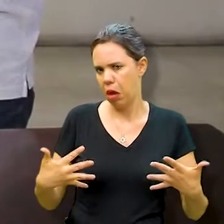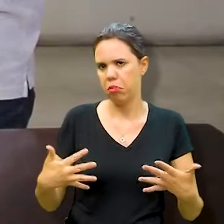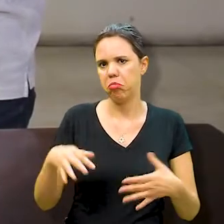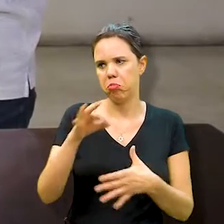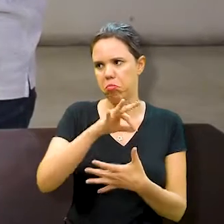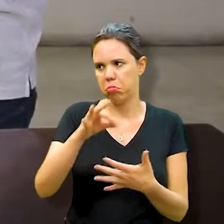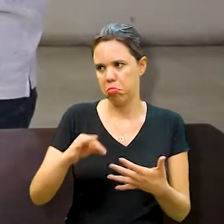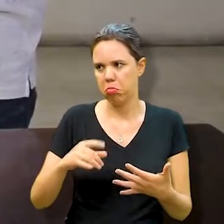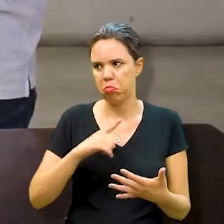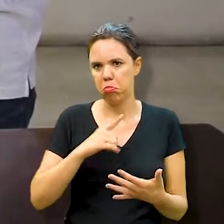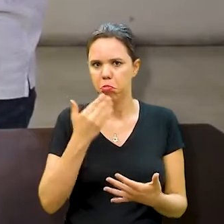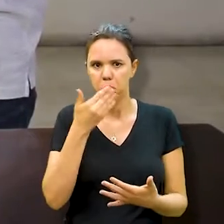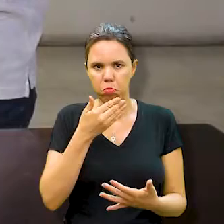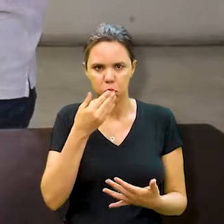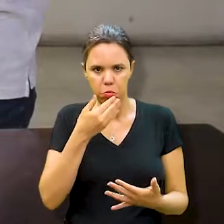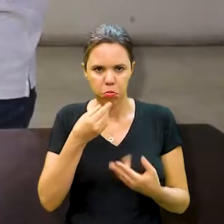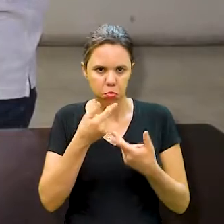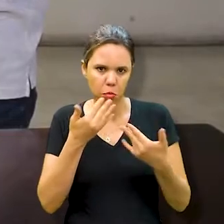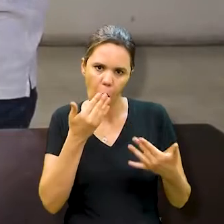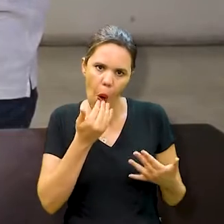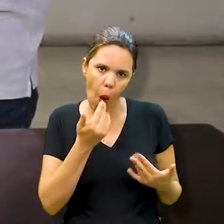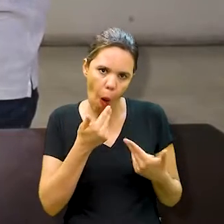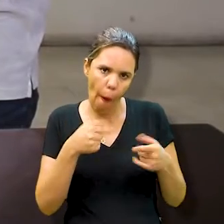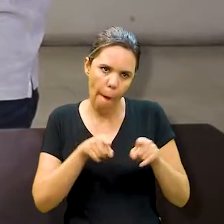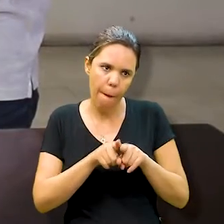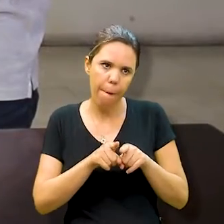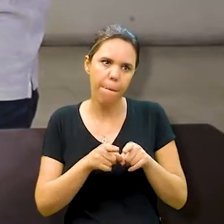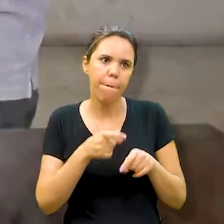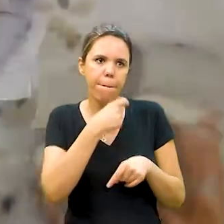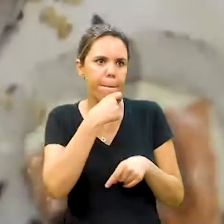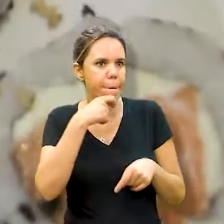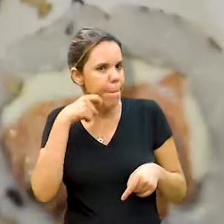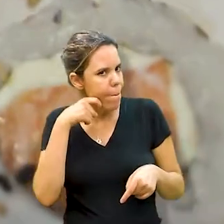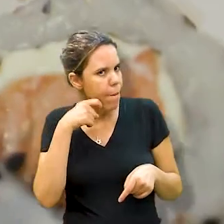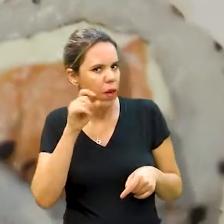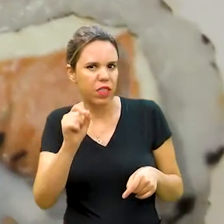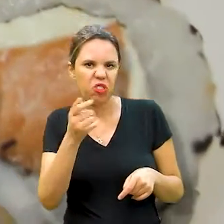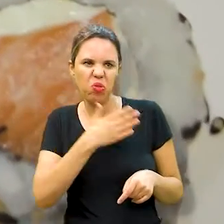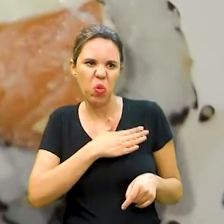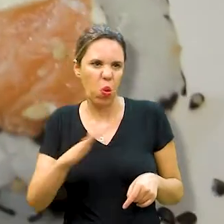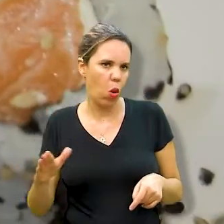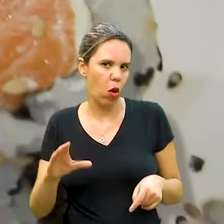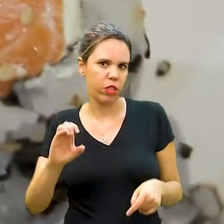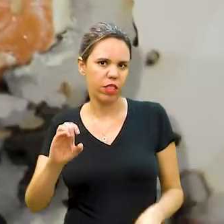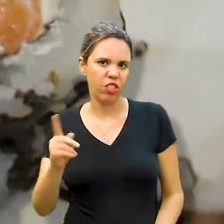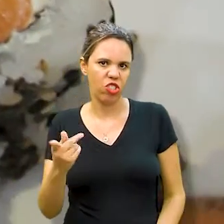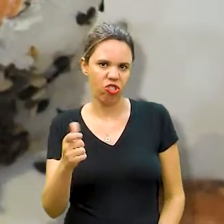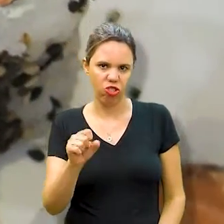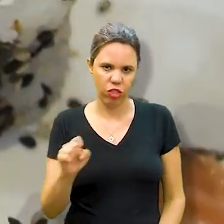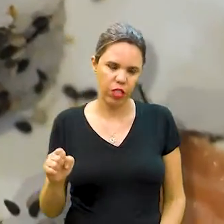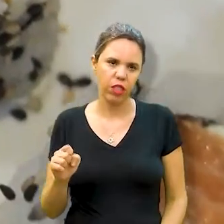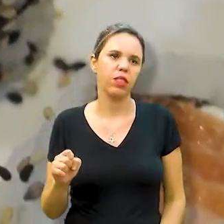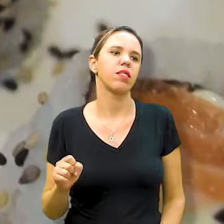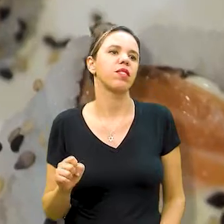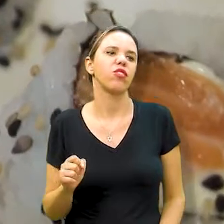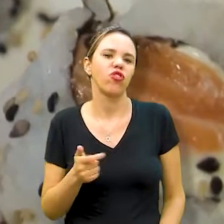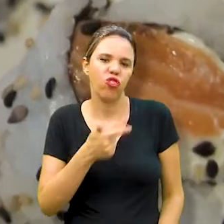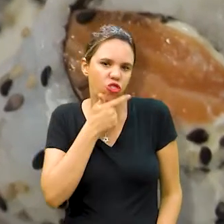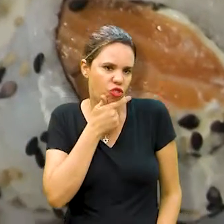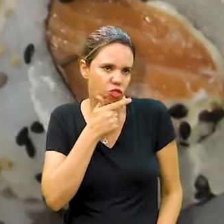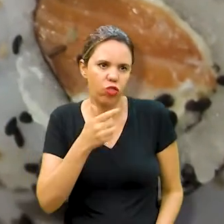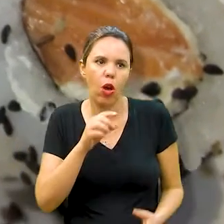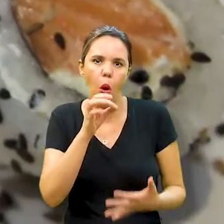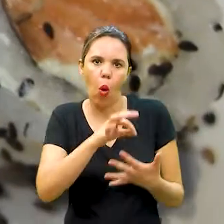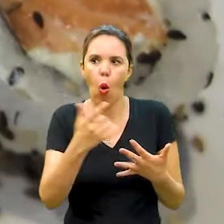uramaki diskin temos uramaki de salmão com maionese para quem não gosta de creme disso e